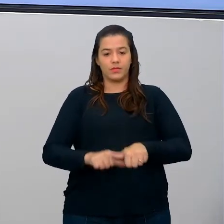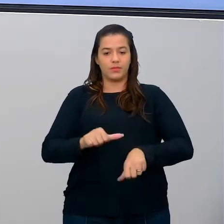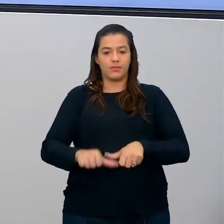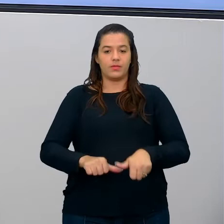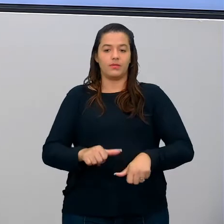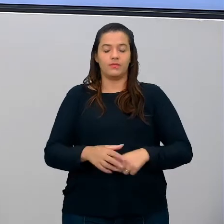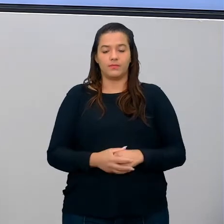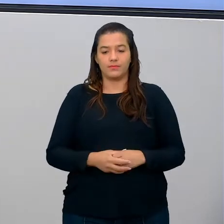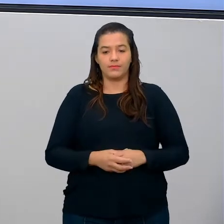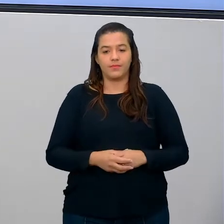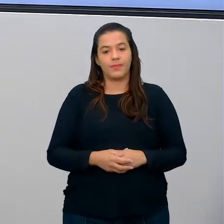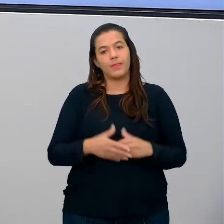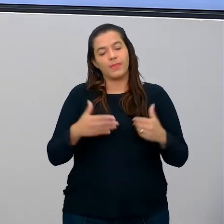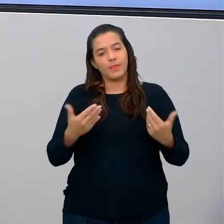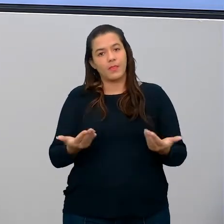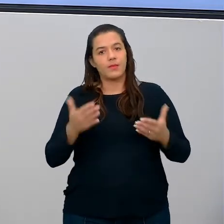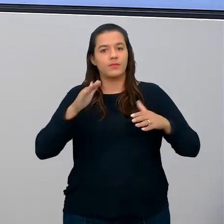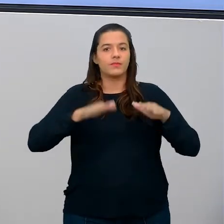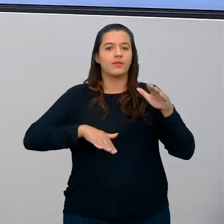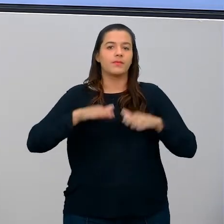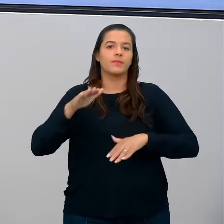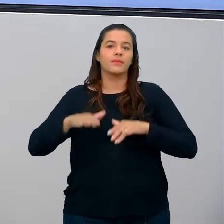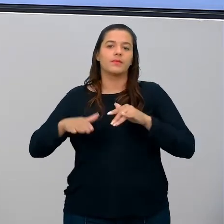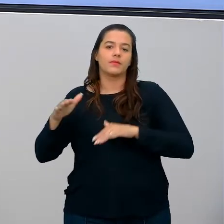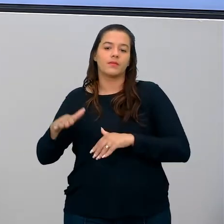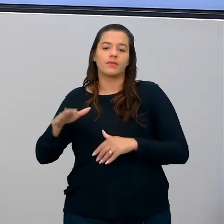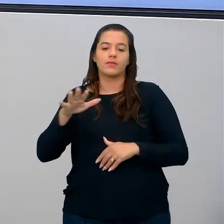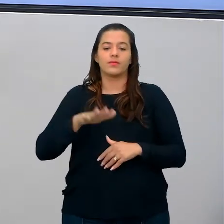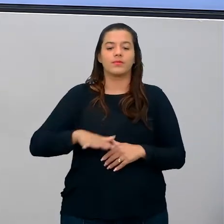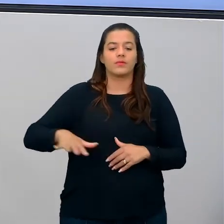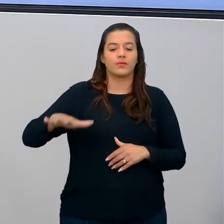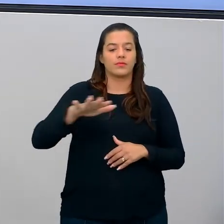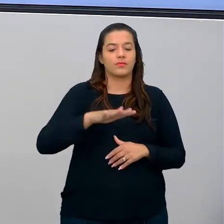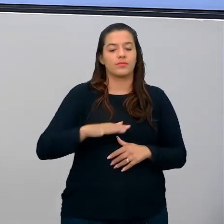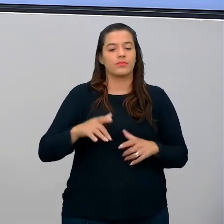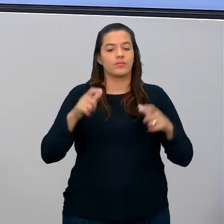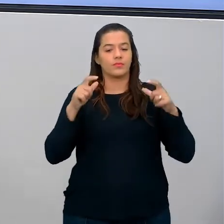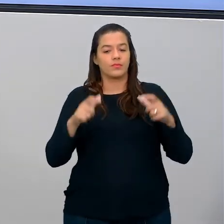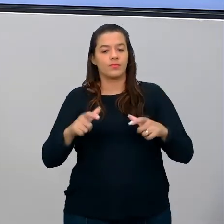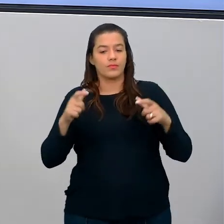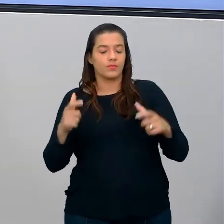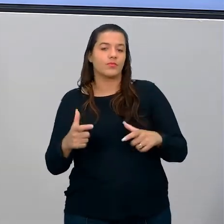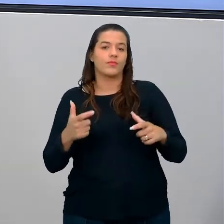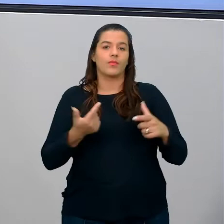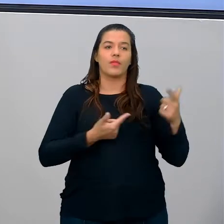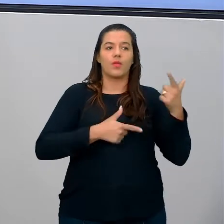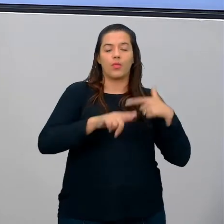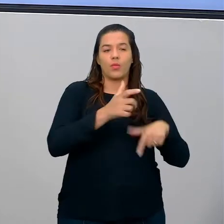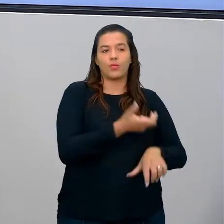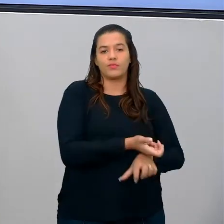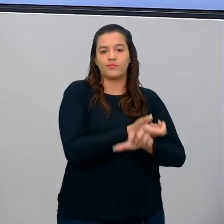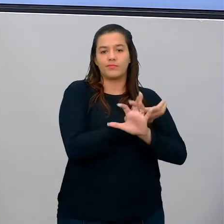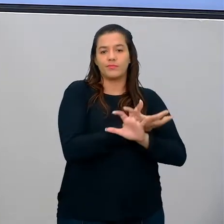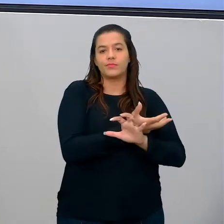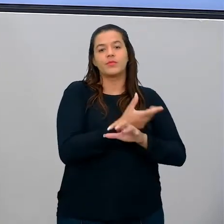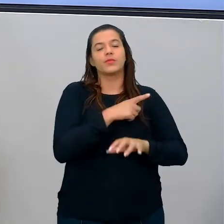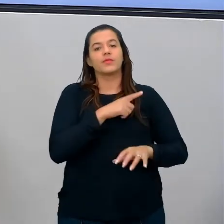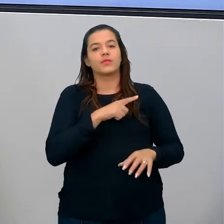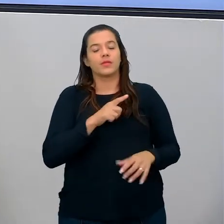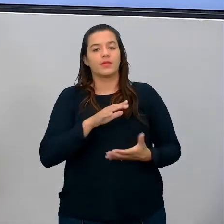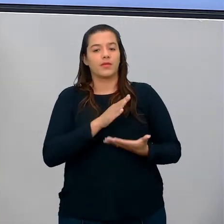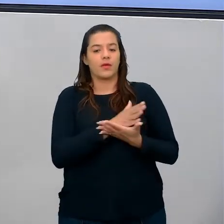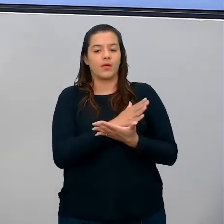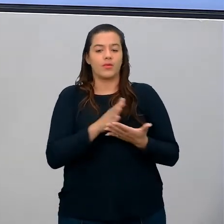transformado. Dependendo da região e do local, relevo, entre outras questões